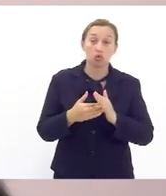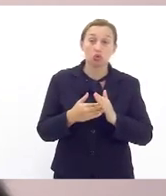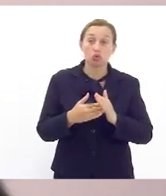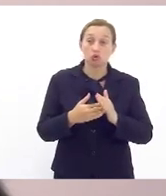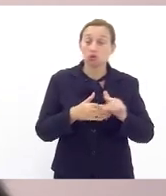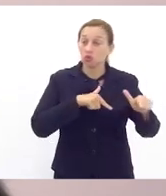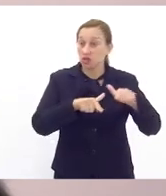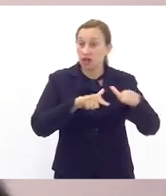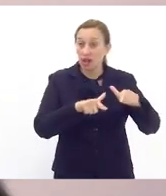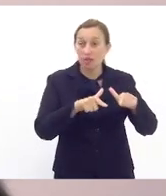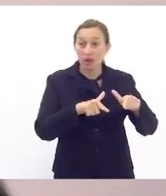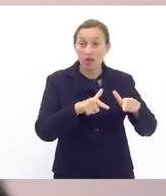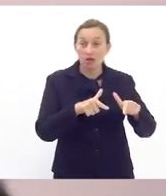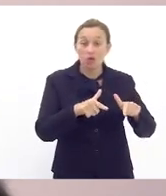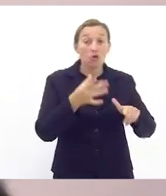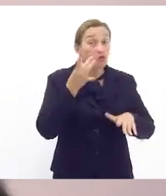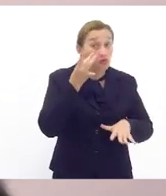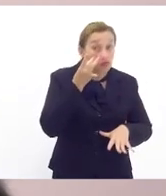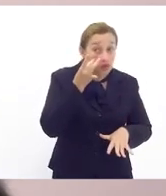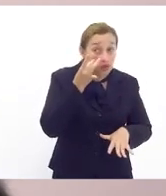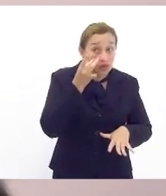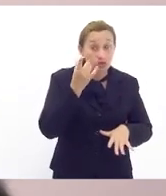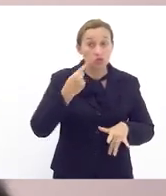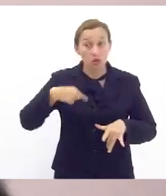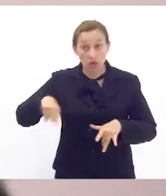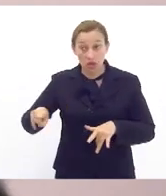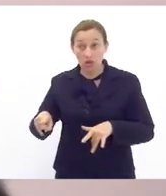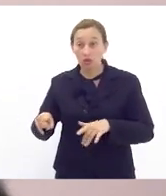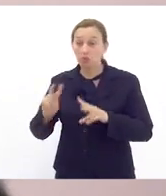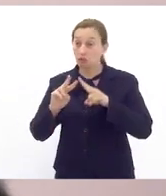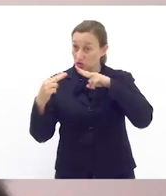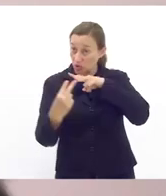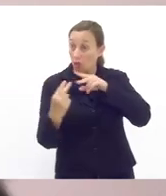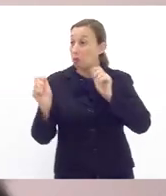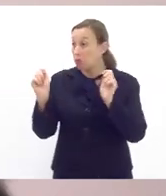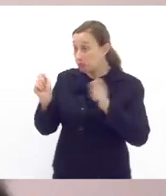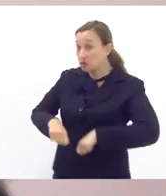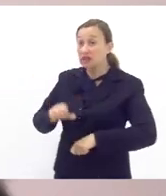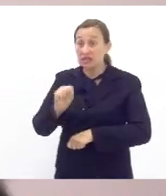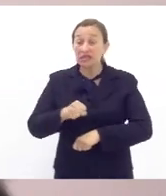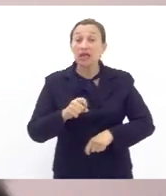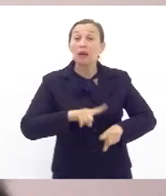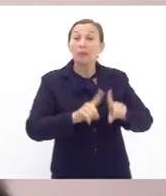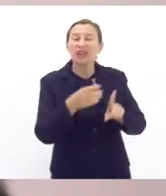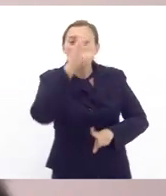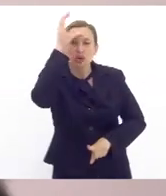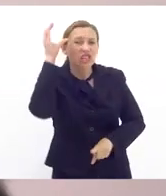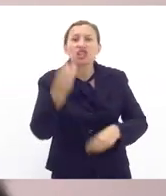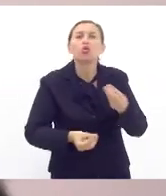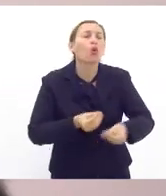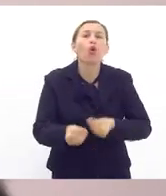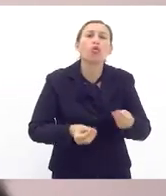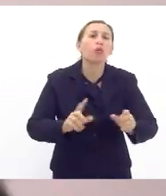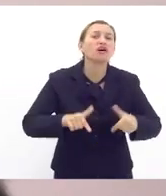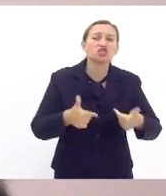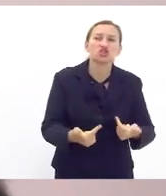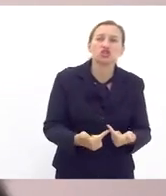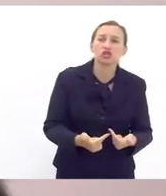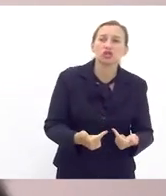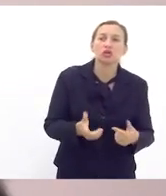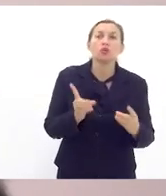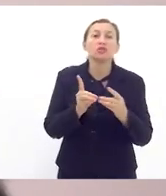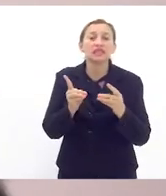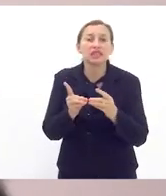passar para o virtual é possível é possível mas o meu cliente como fica o meu atendimento